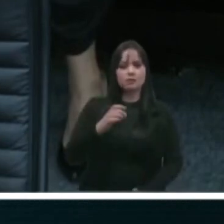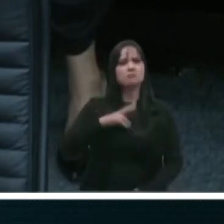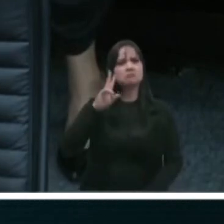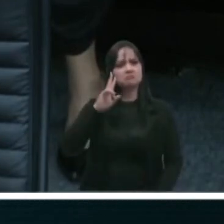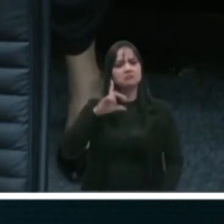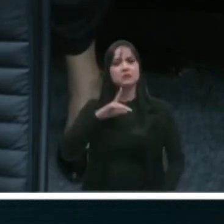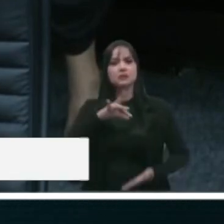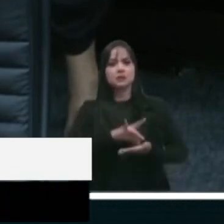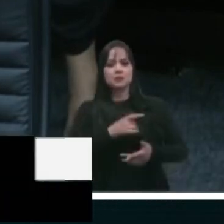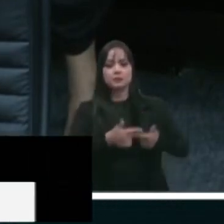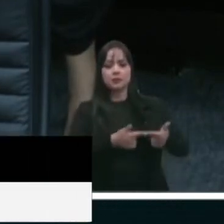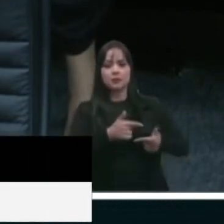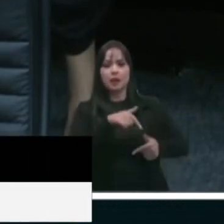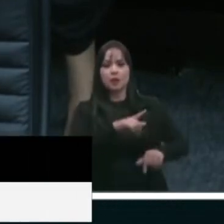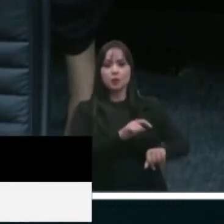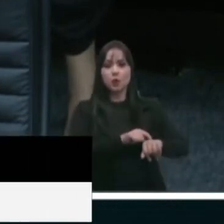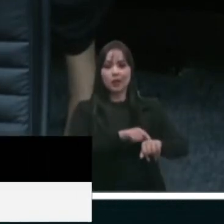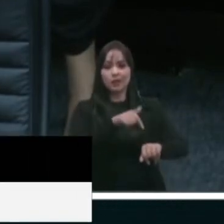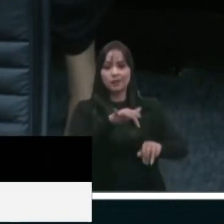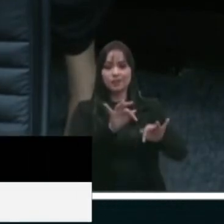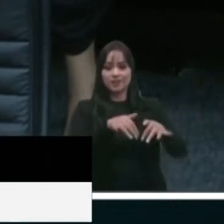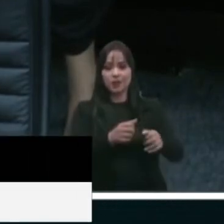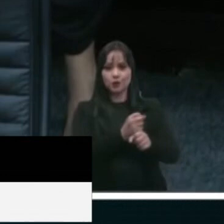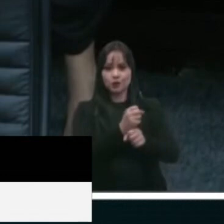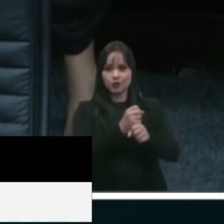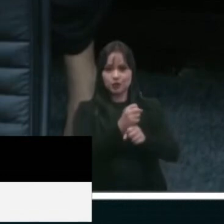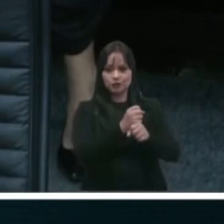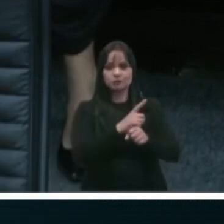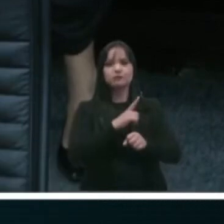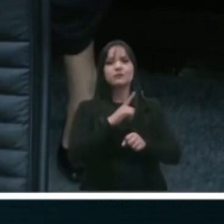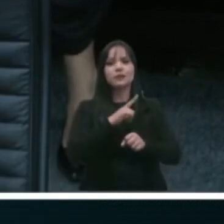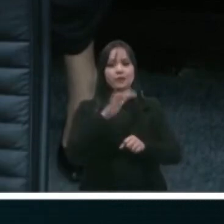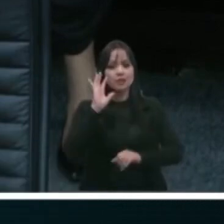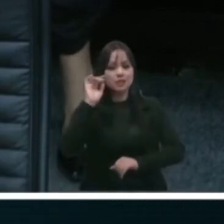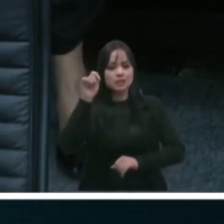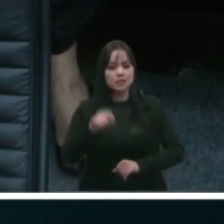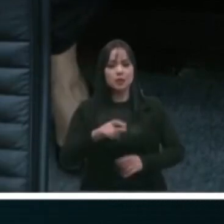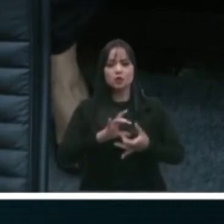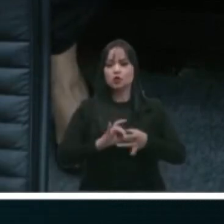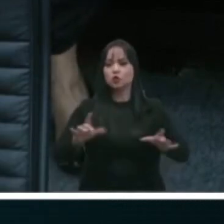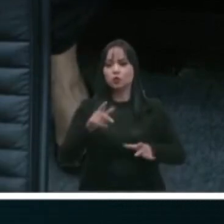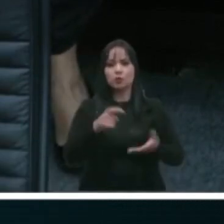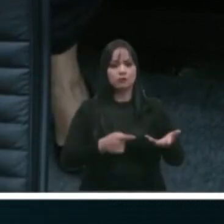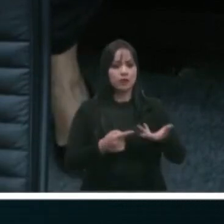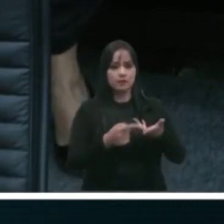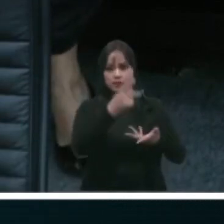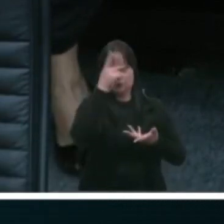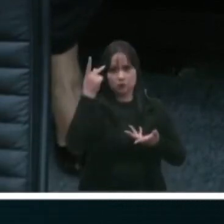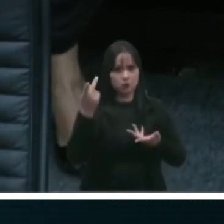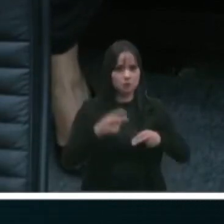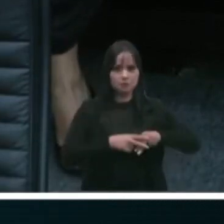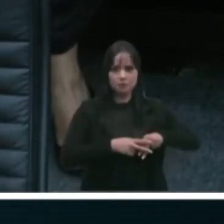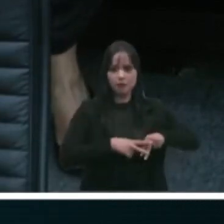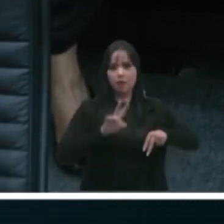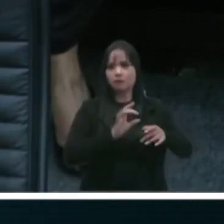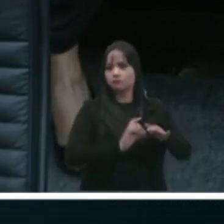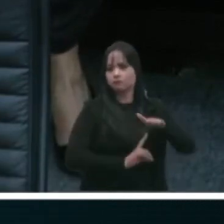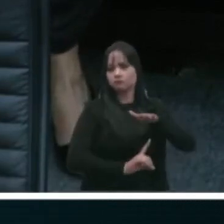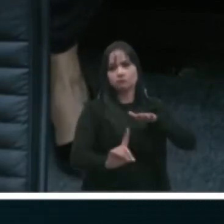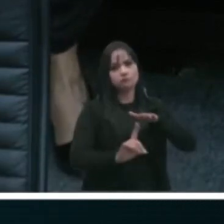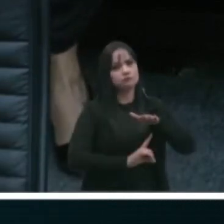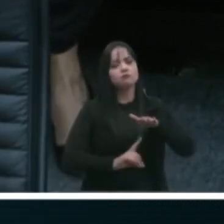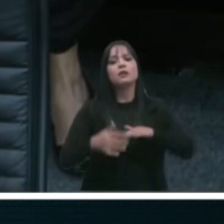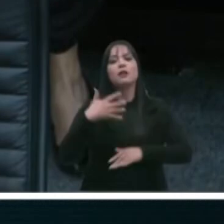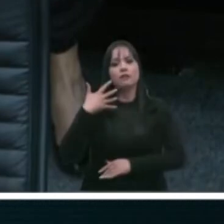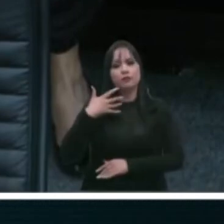atuado especificamente no plantão do final de ano, quando houve a decisão de soltura dessas pessoas. Ele narrou que os próprios